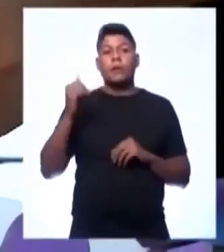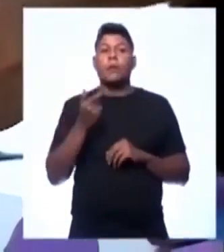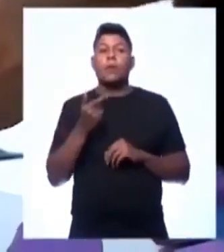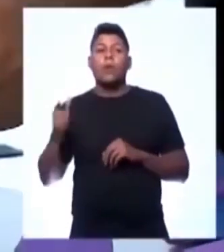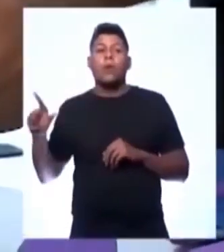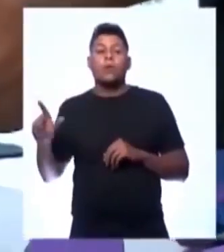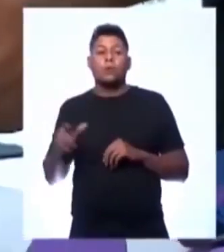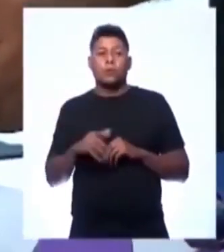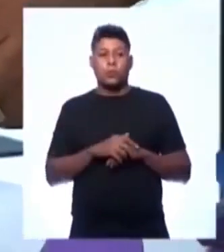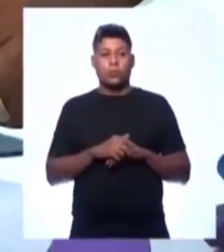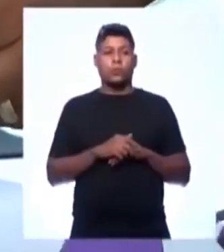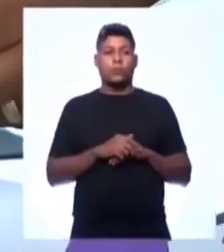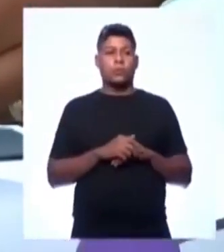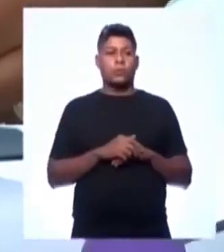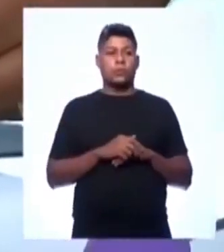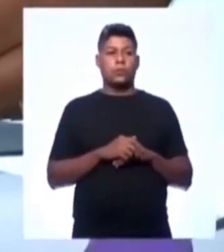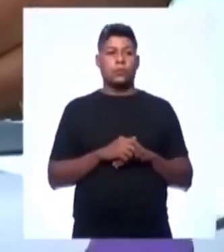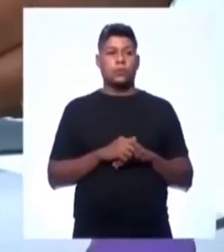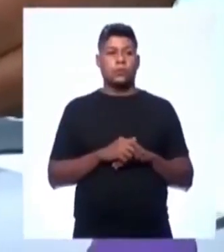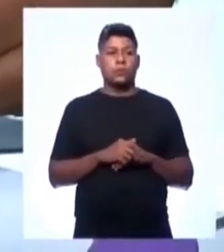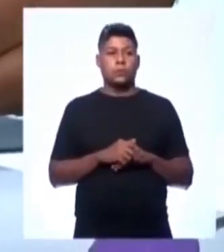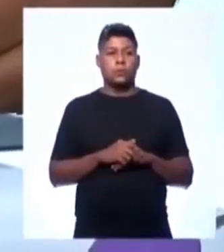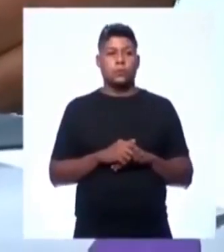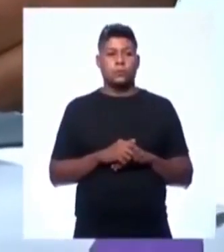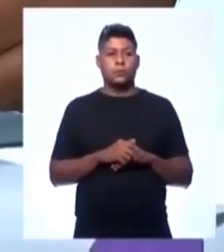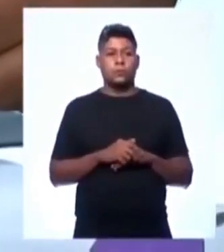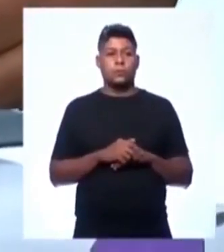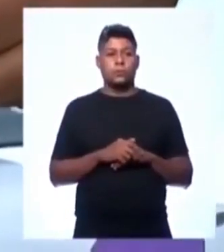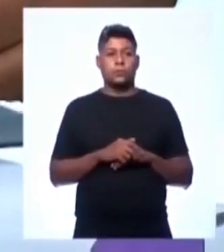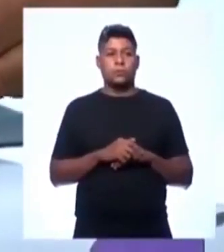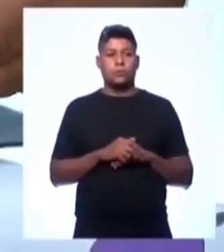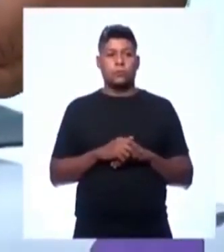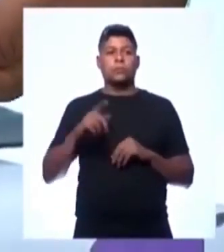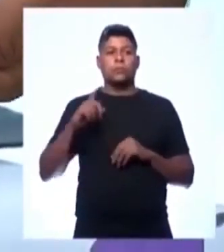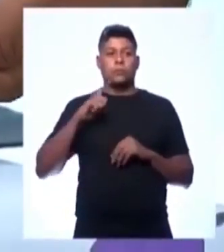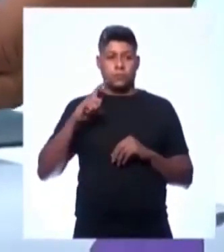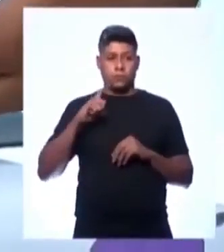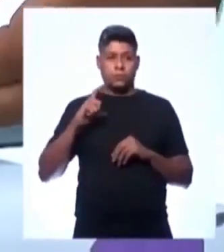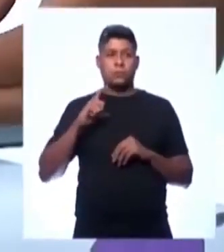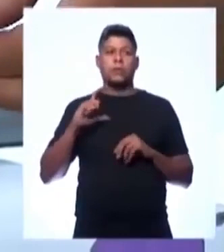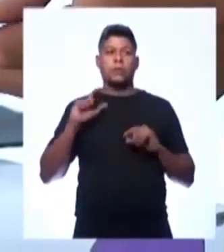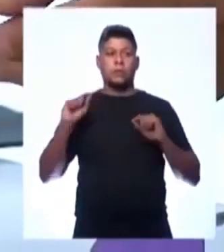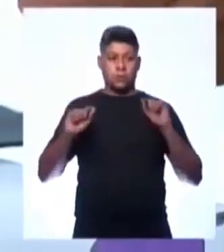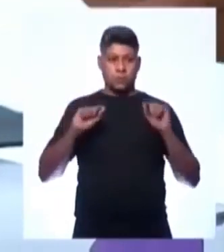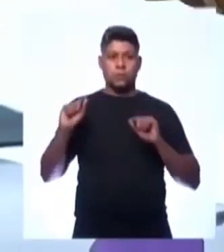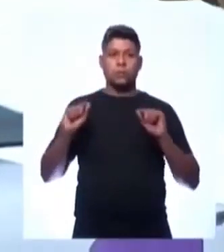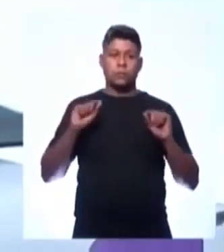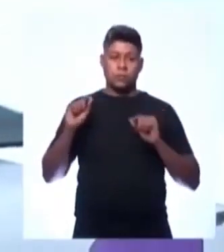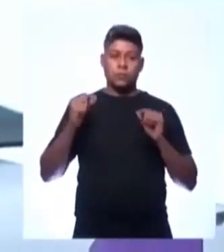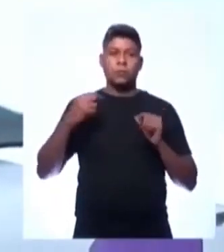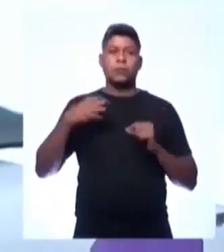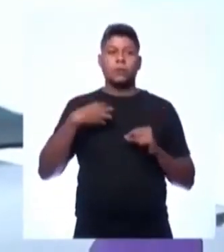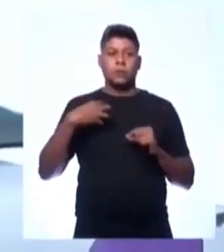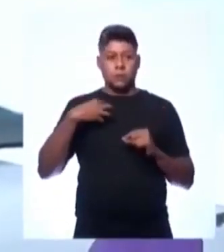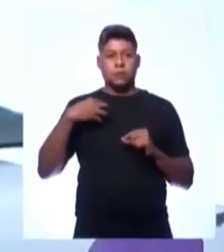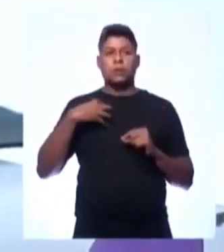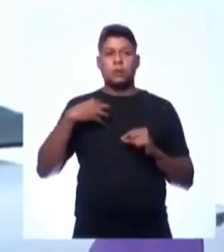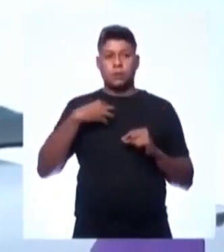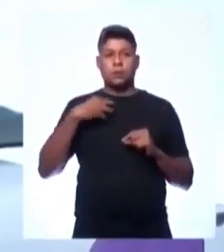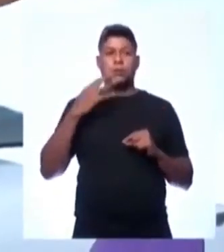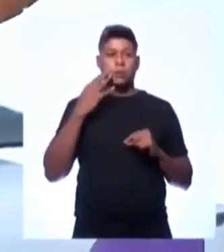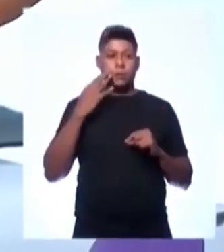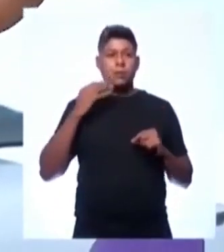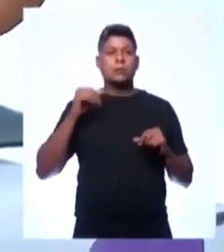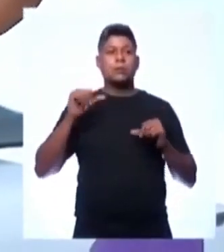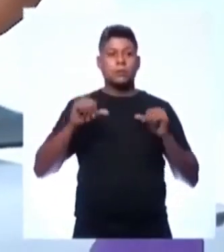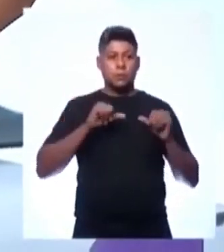lado. É isso aí. Opa, aí nós temos a... Inverteu a corrente. E ela foi para o sentido outro da força. lado, né? Ela está oscilando